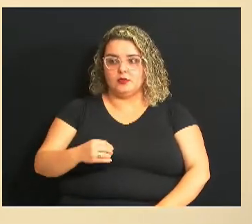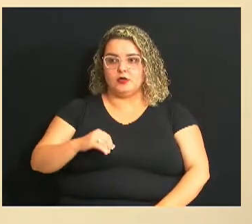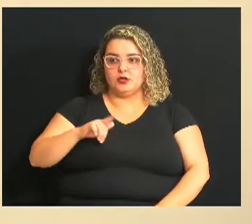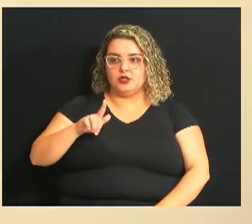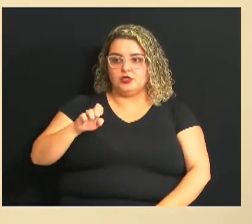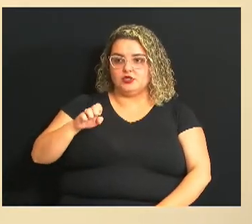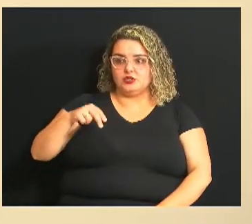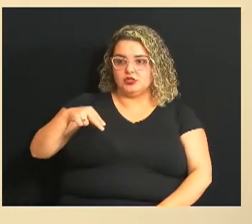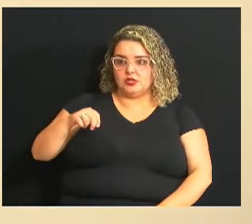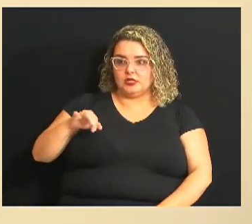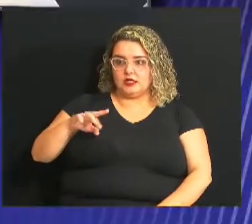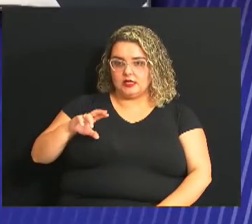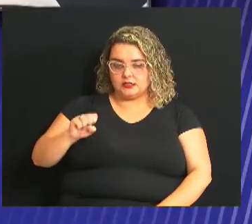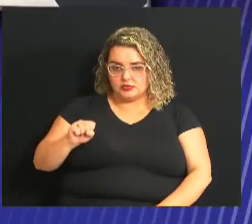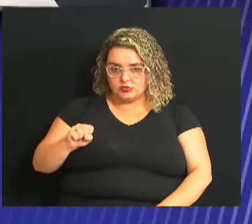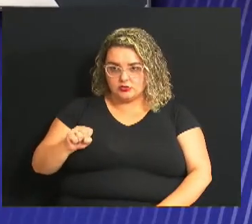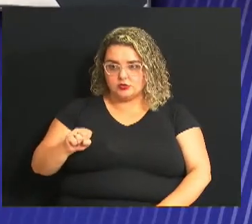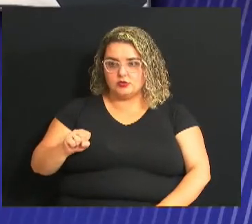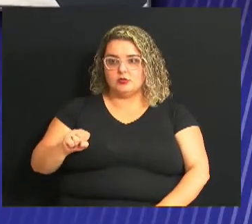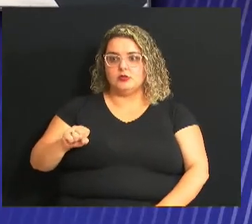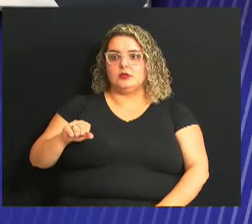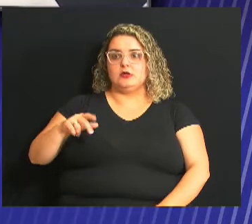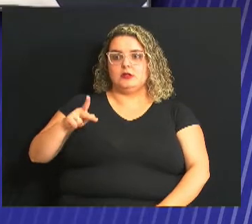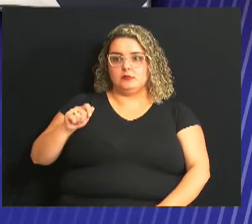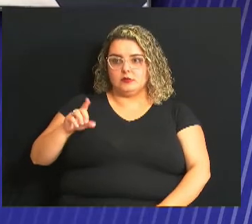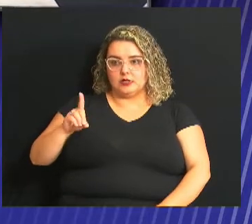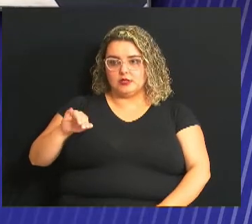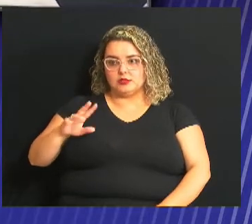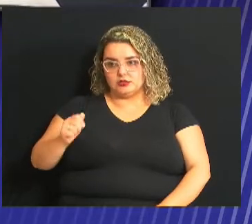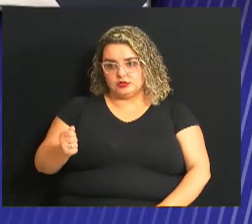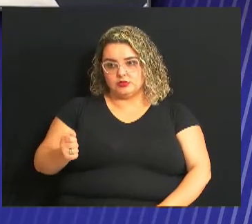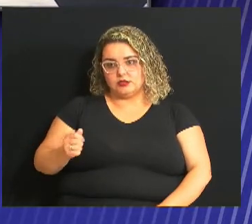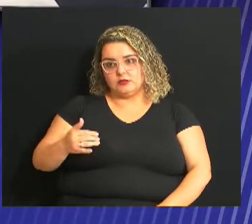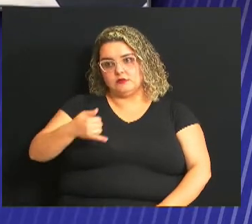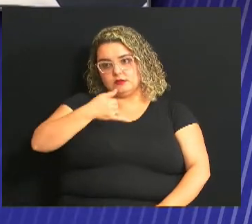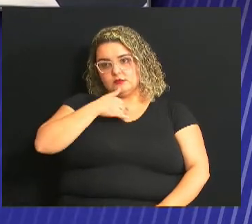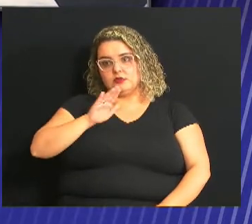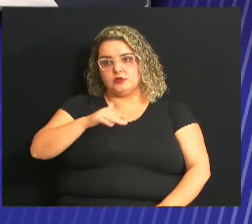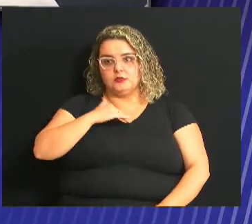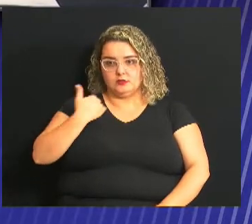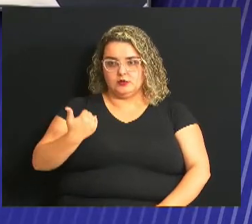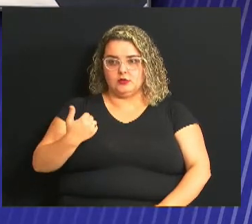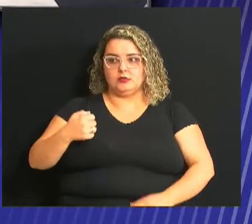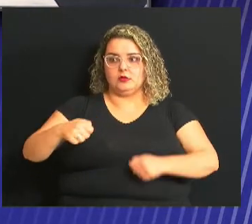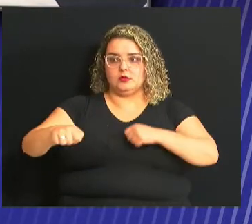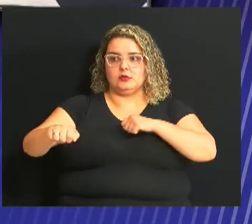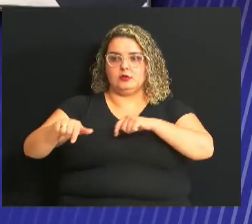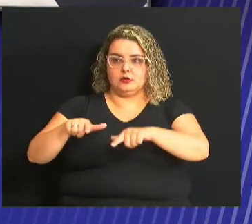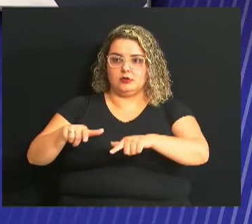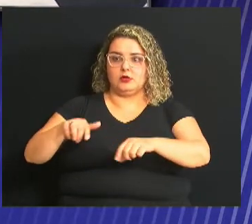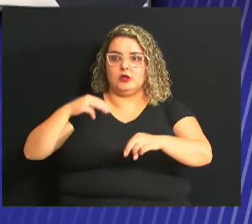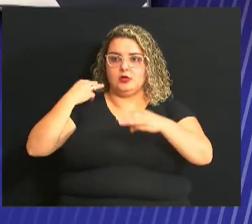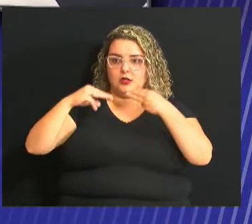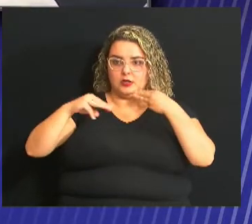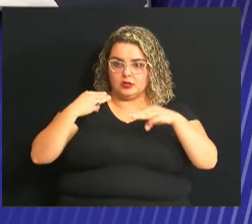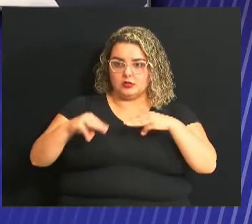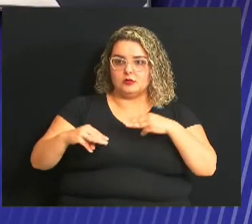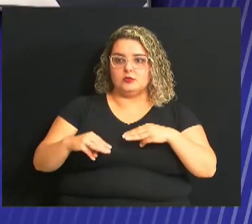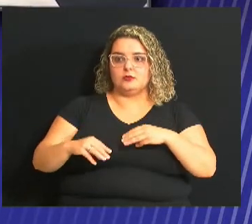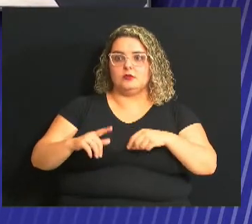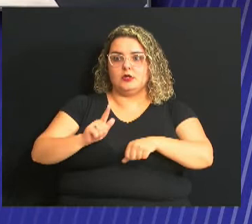Elvira Padilha Rosley, ambos em memória, formou-se em música